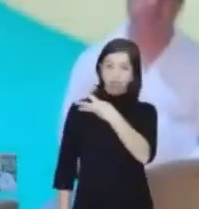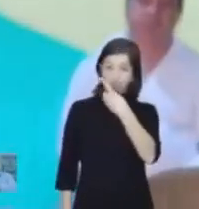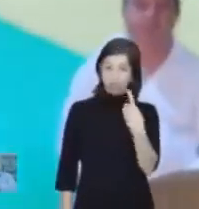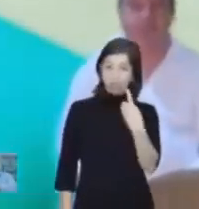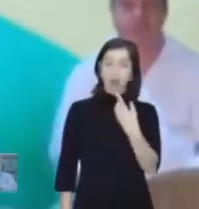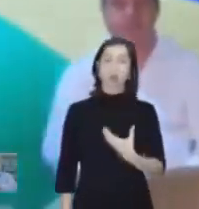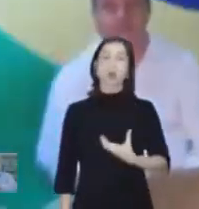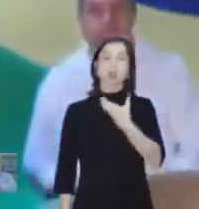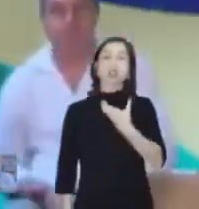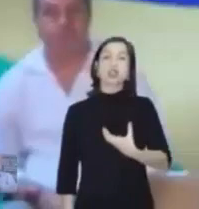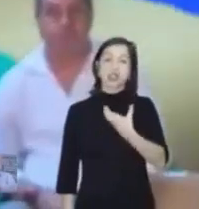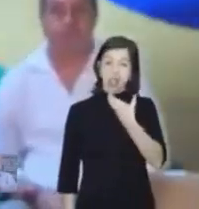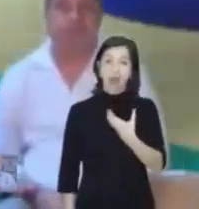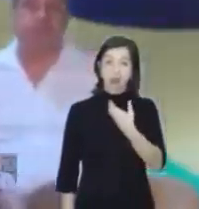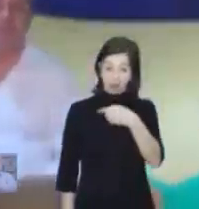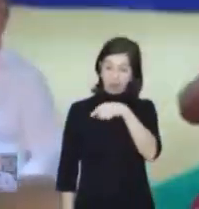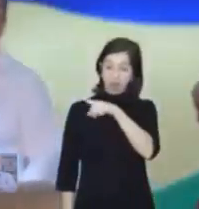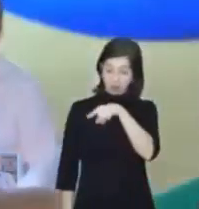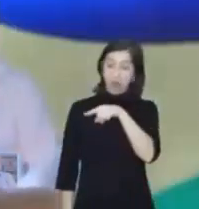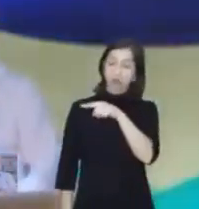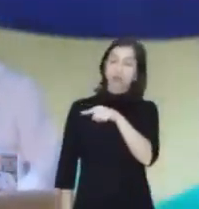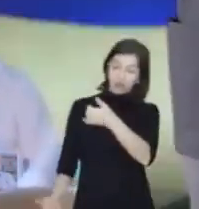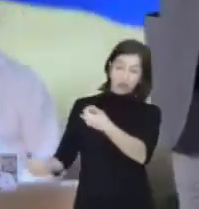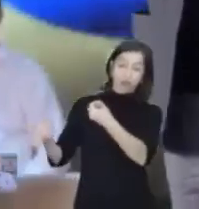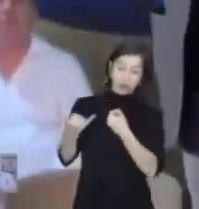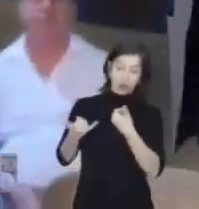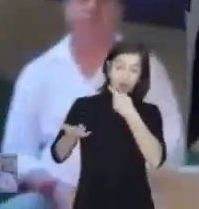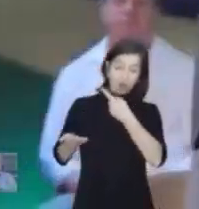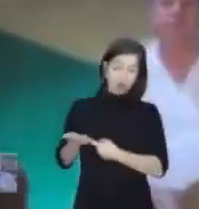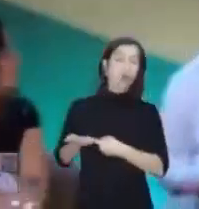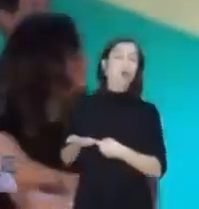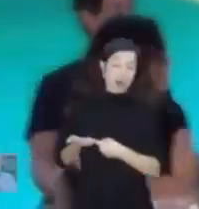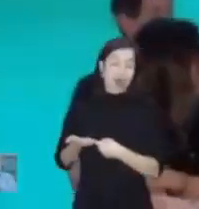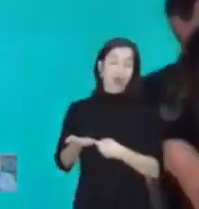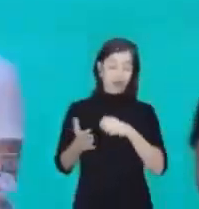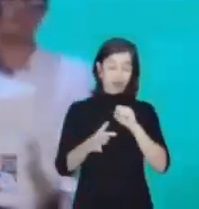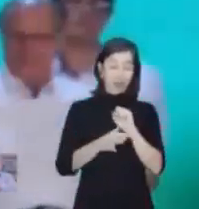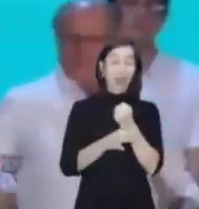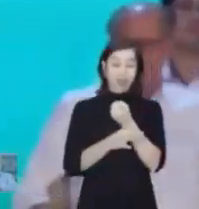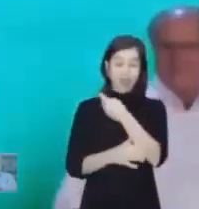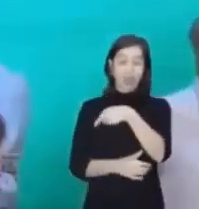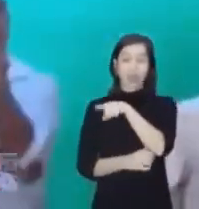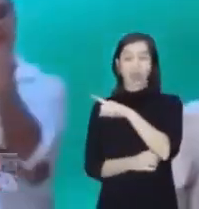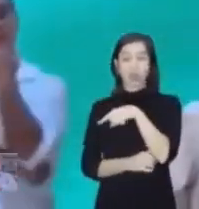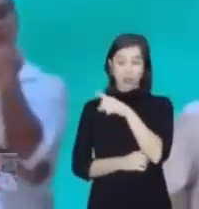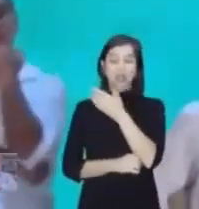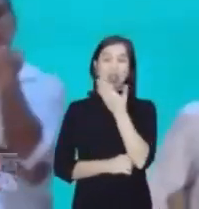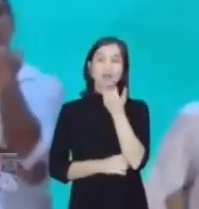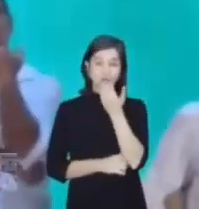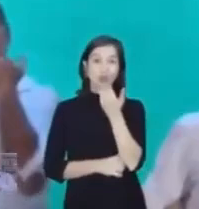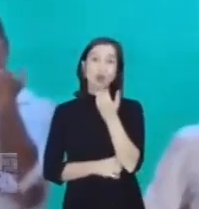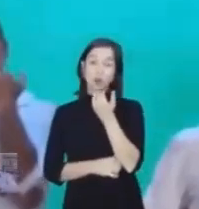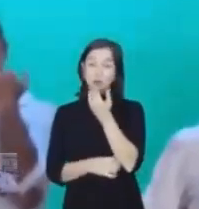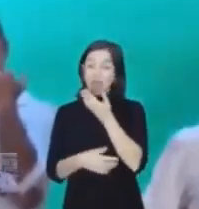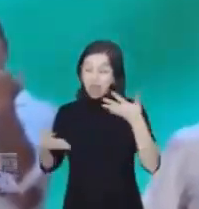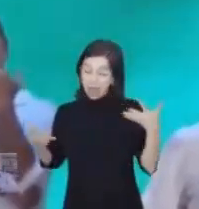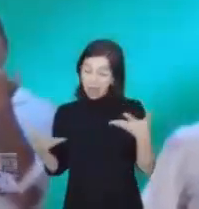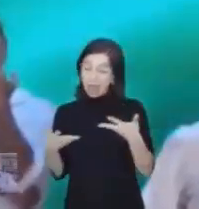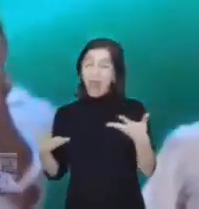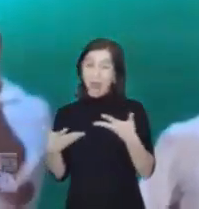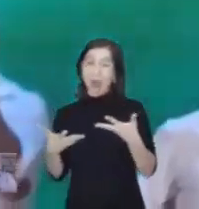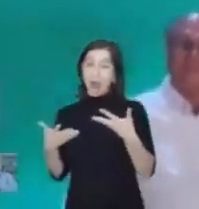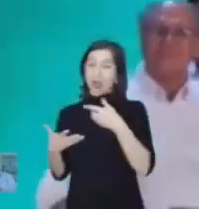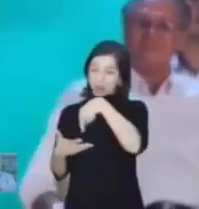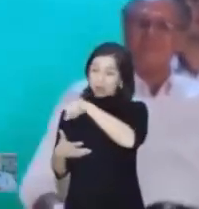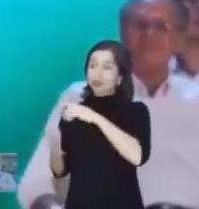olha vocês vão ter que dar a palavra para mim vocês vão ter que garantir para mim e vou acabar com uma greve de fome agora e vocês vão ser solto